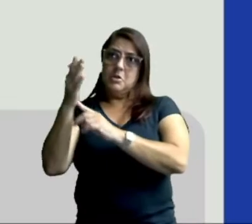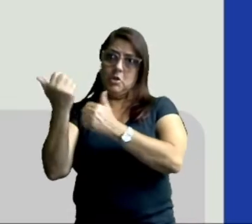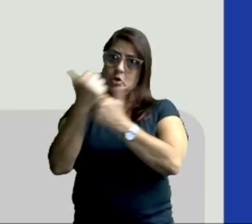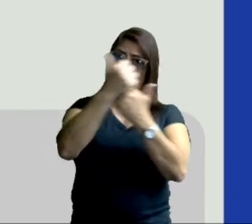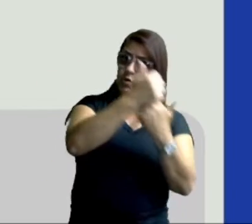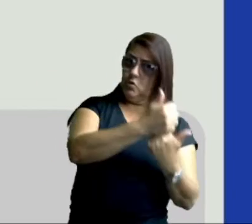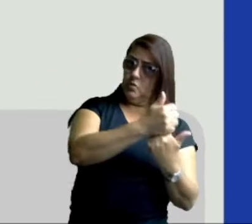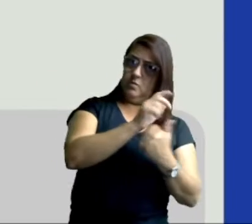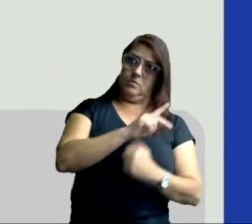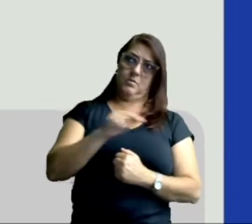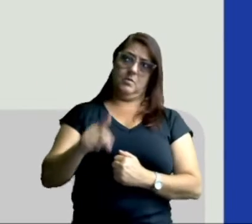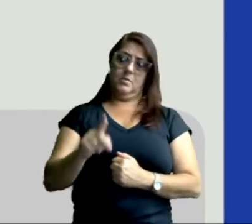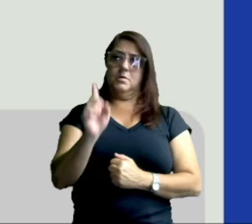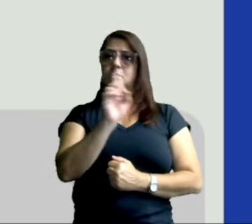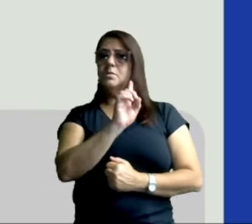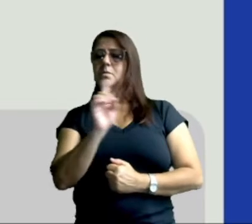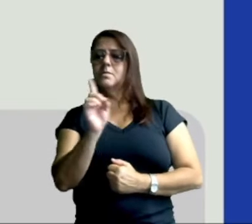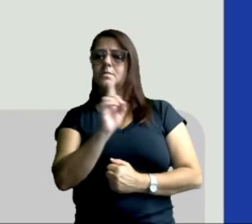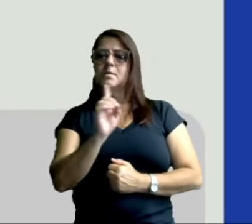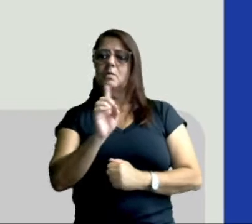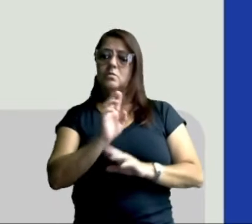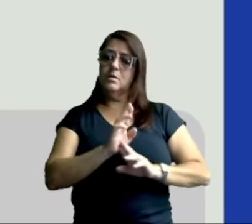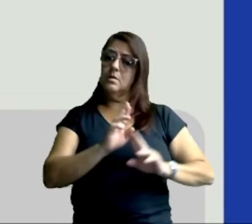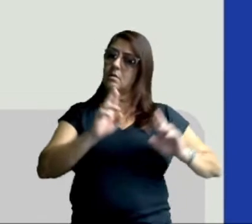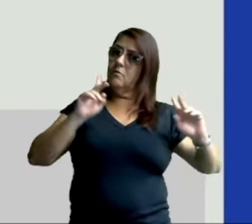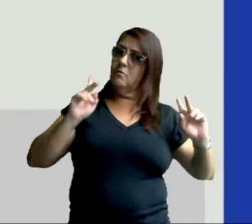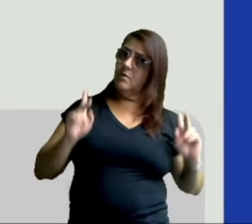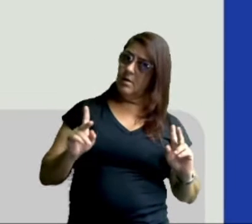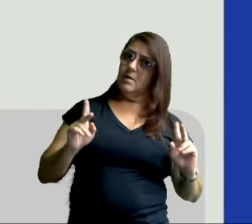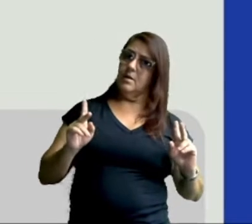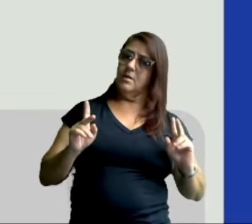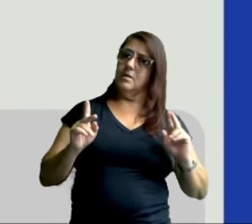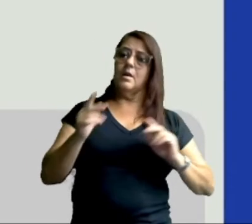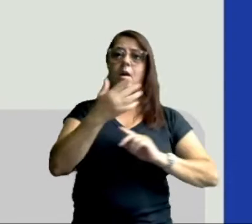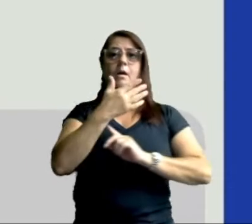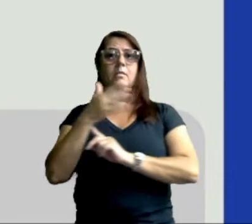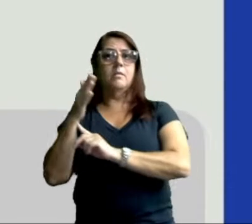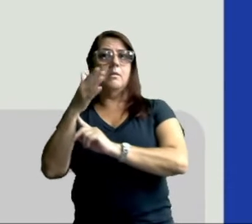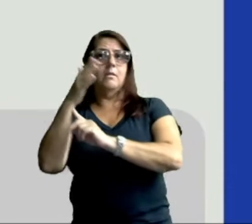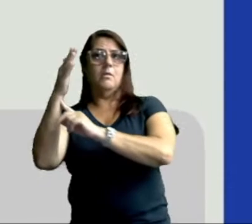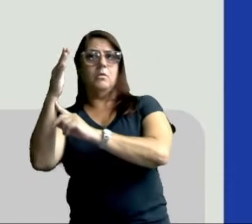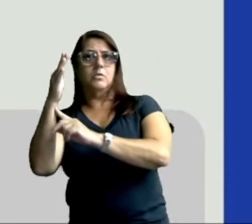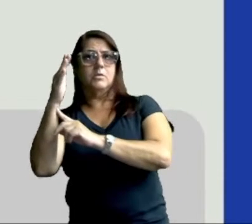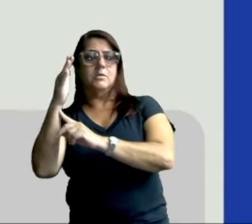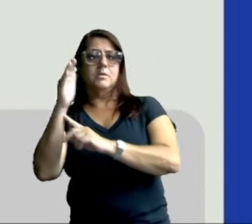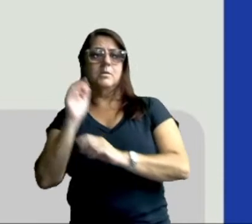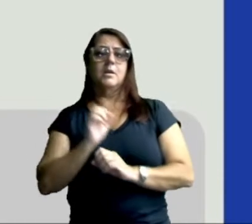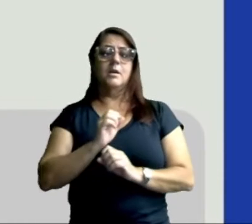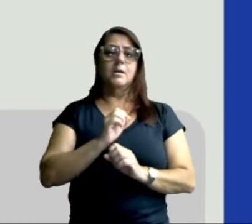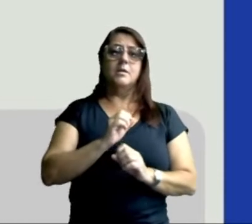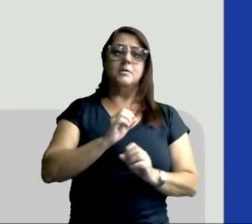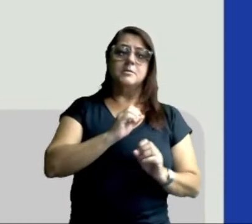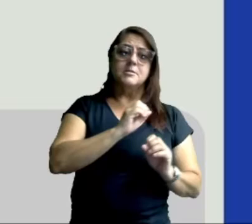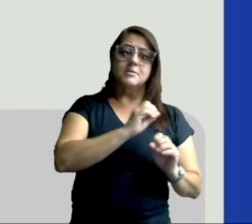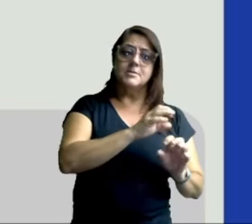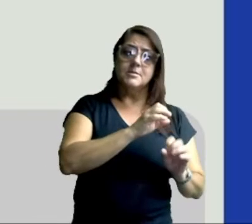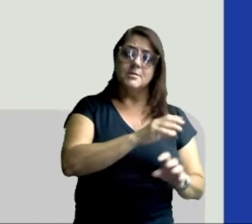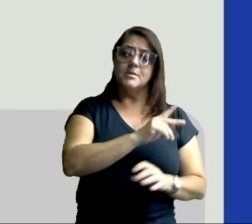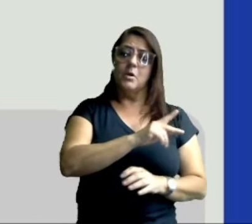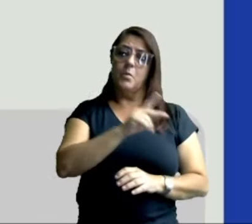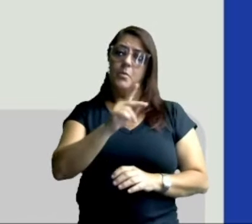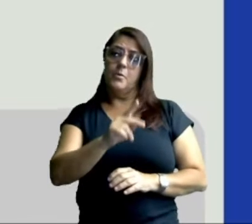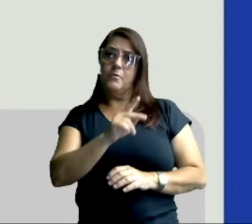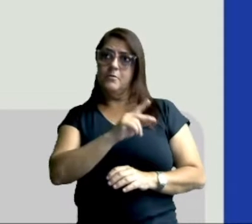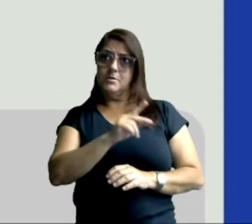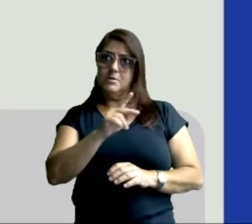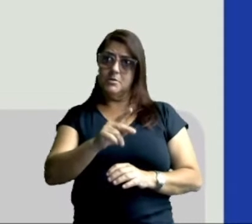substitui o professor, ao contrário, ela empodera os educadores, né? Se a gente pegar um instrumento